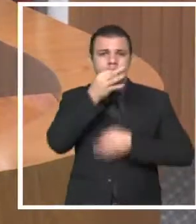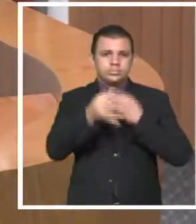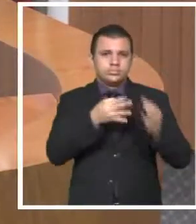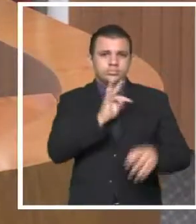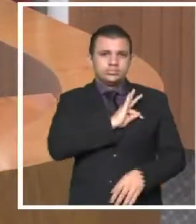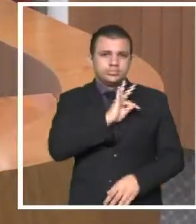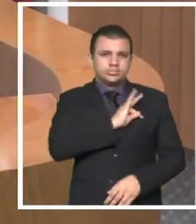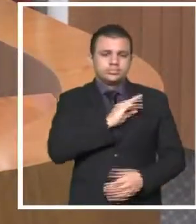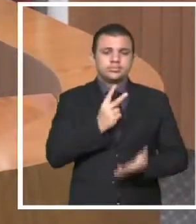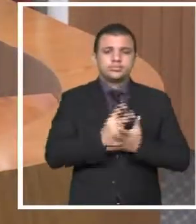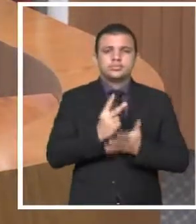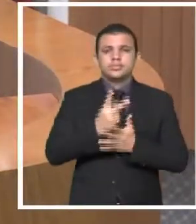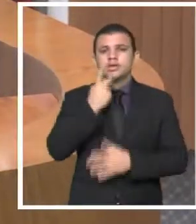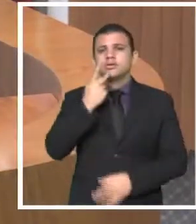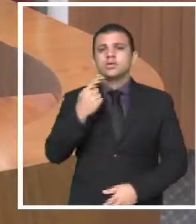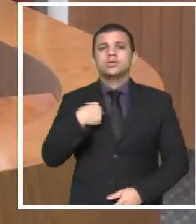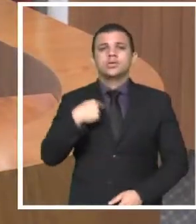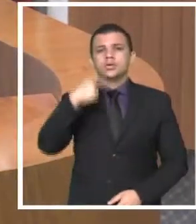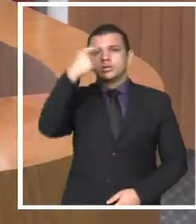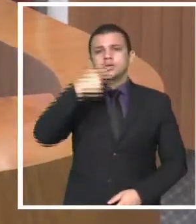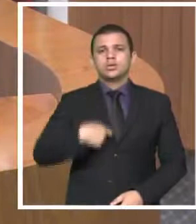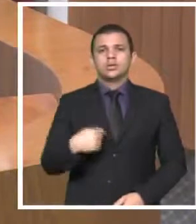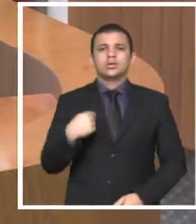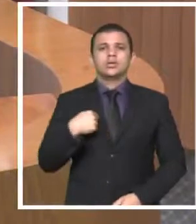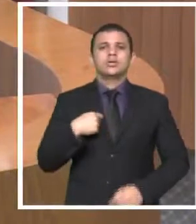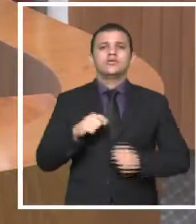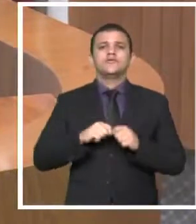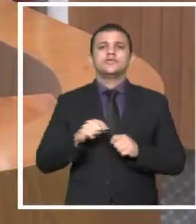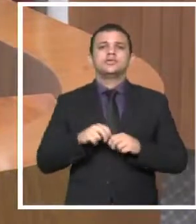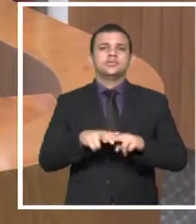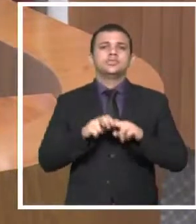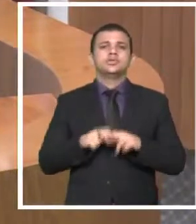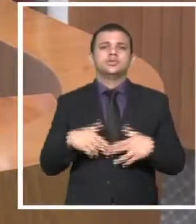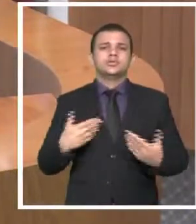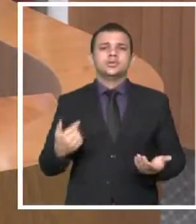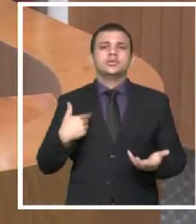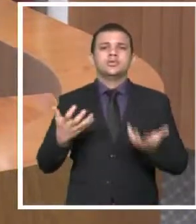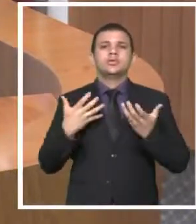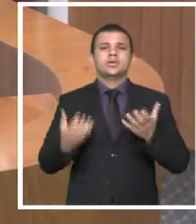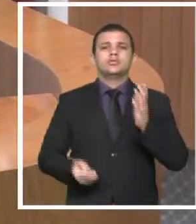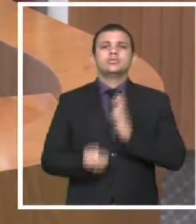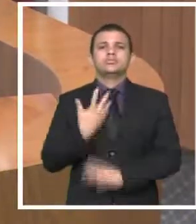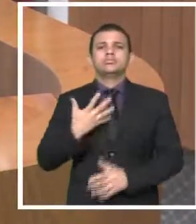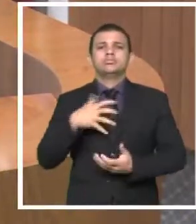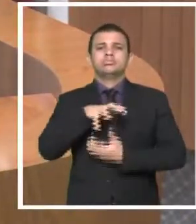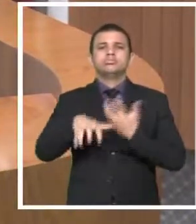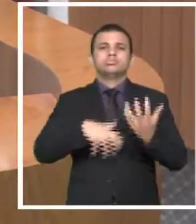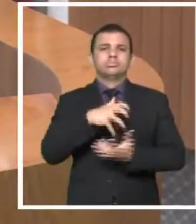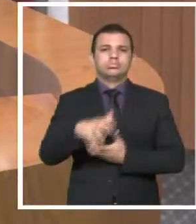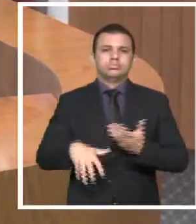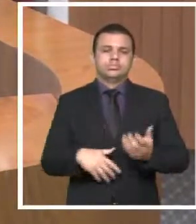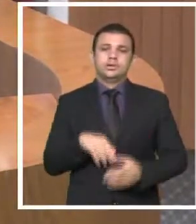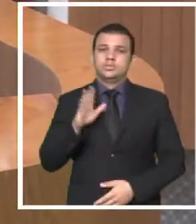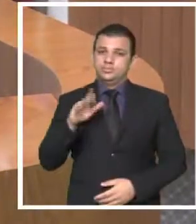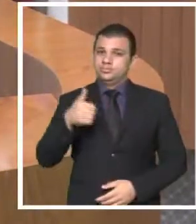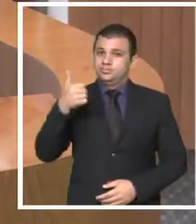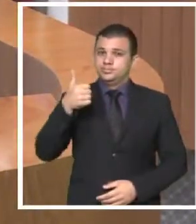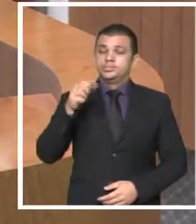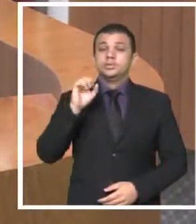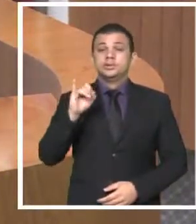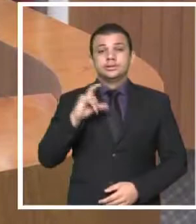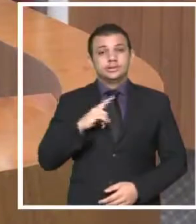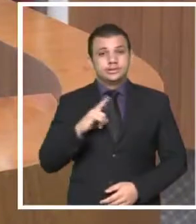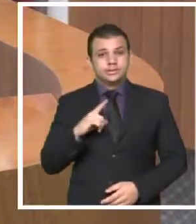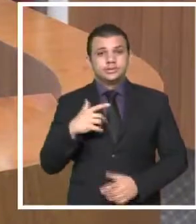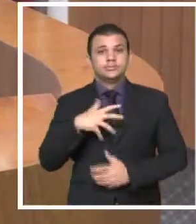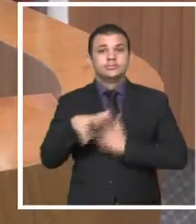defende a tese de que eu estou fazendo isso porque quero criar escândalo. Primeiro, se existe escândalo, ele foi